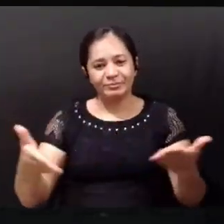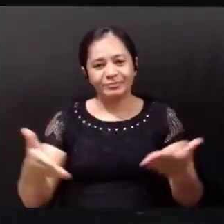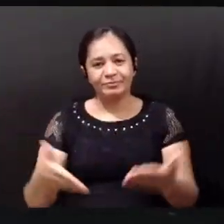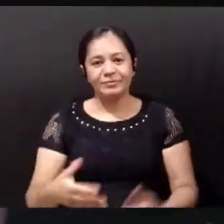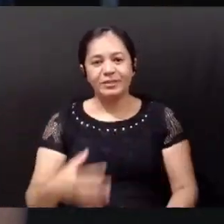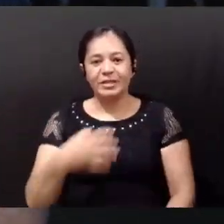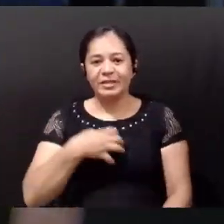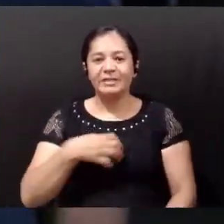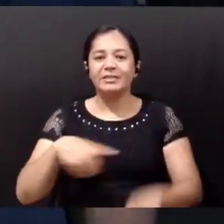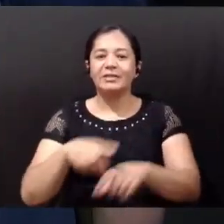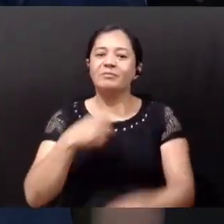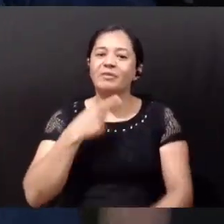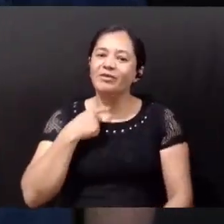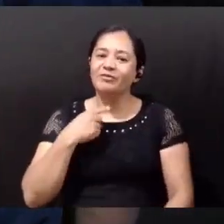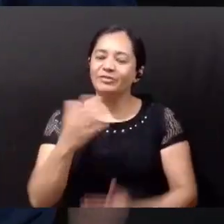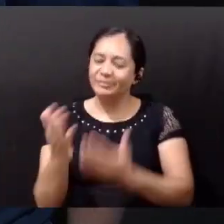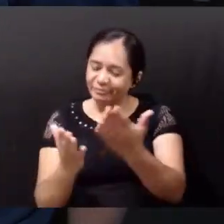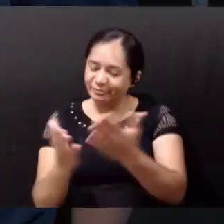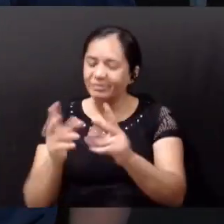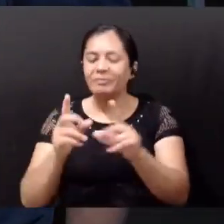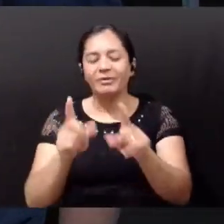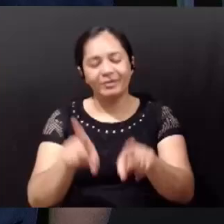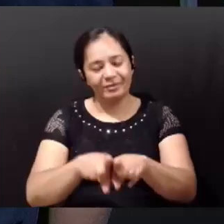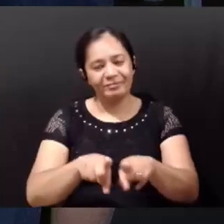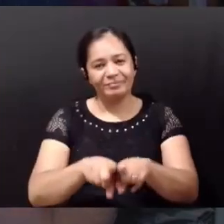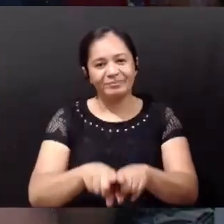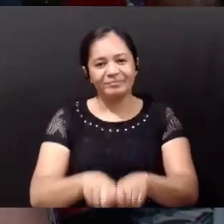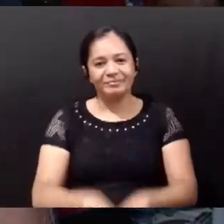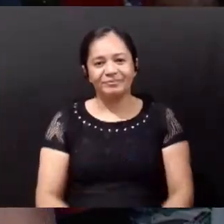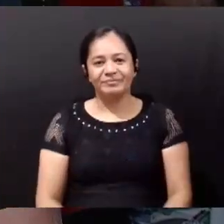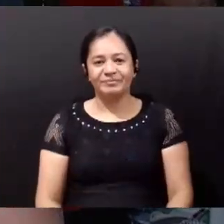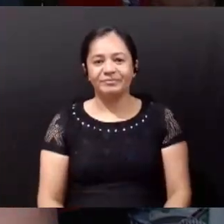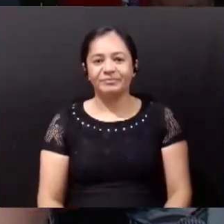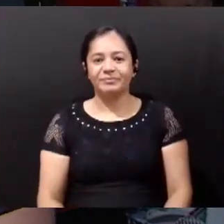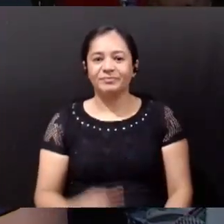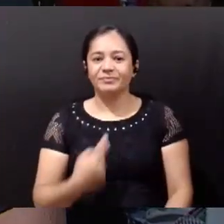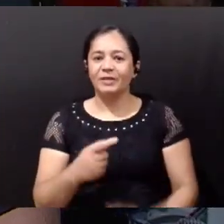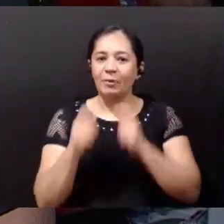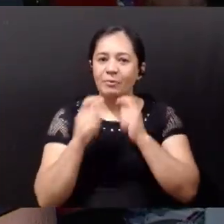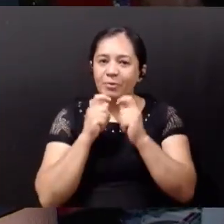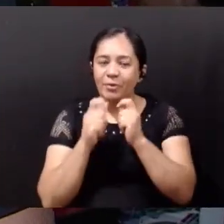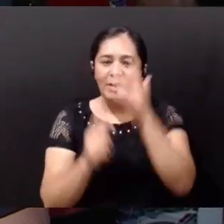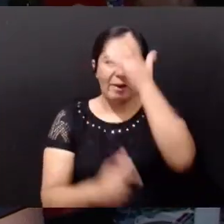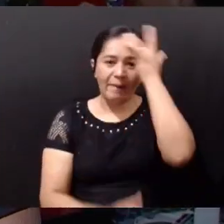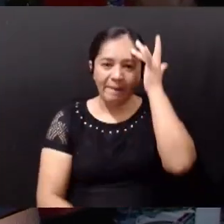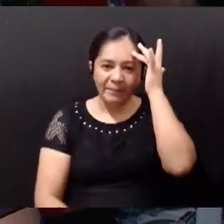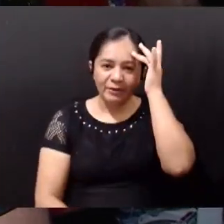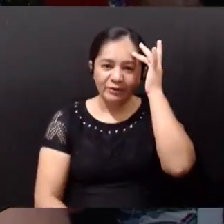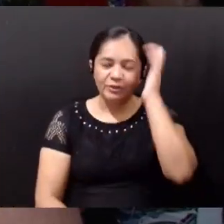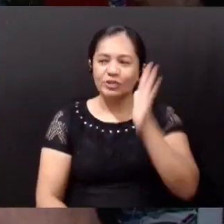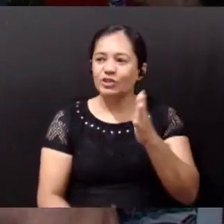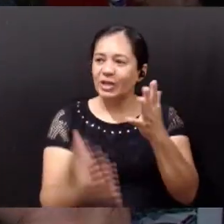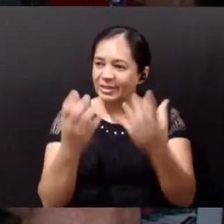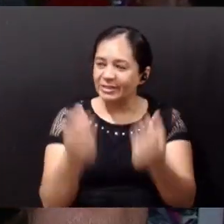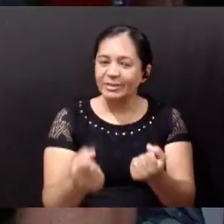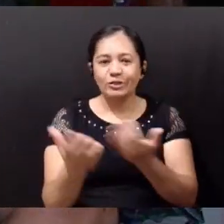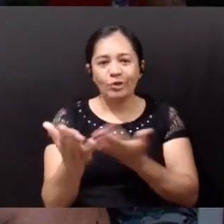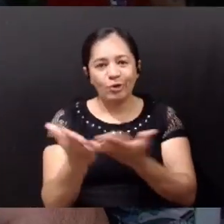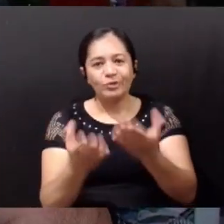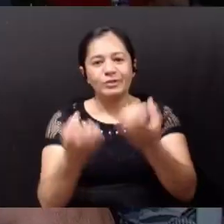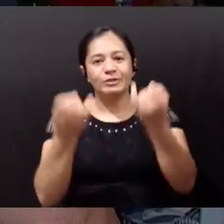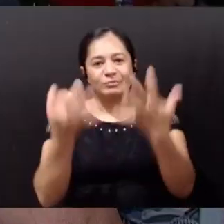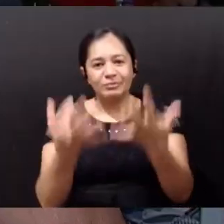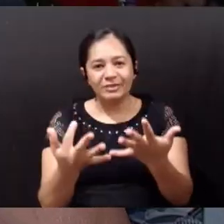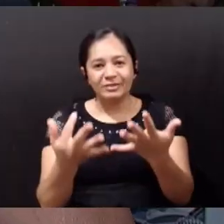para o tratamento, né? A gente, inclusive, entrevistou uma pessoa que aceitou o tratamento, falamos com o